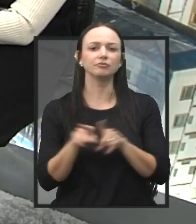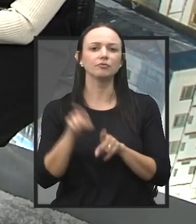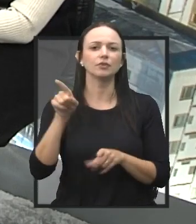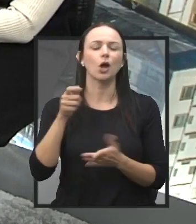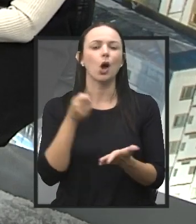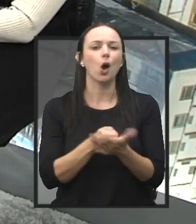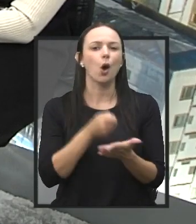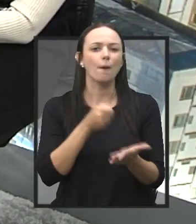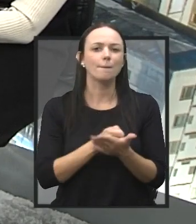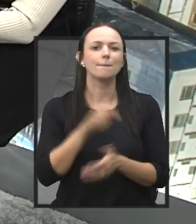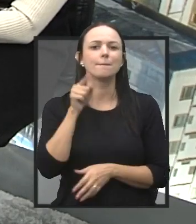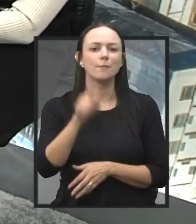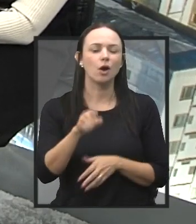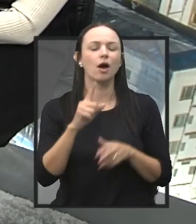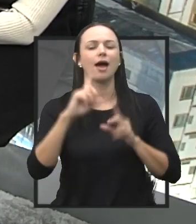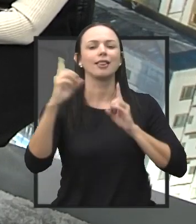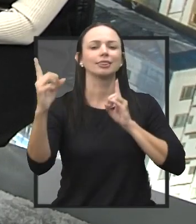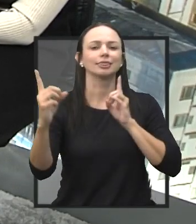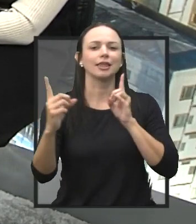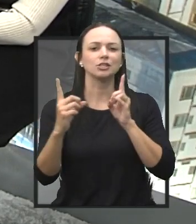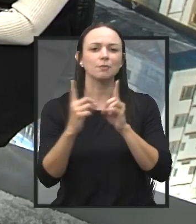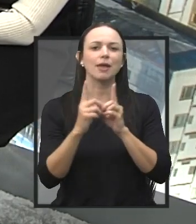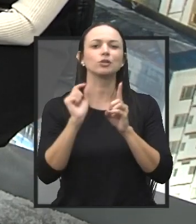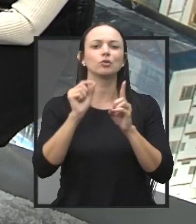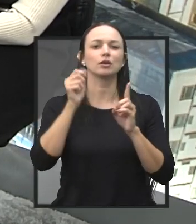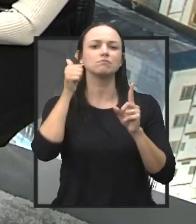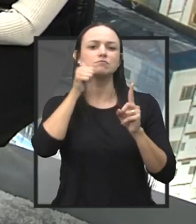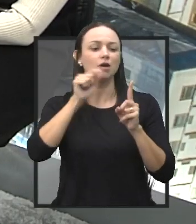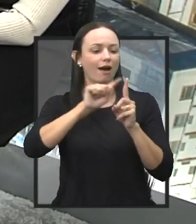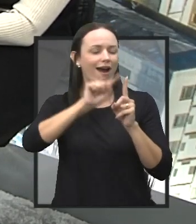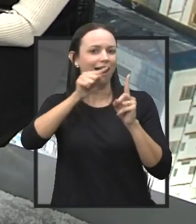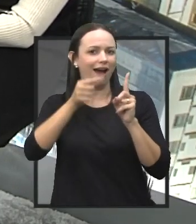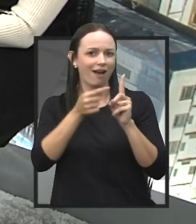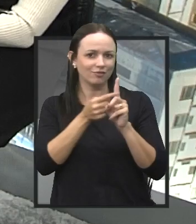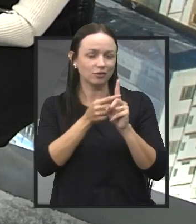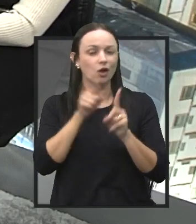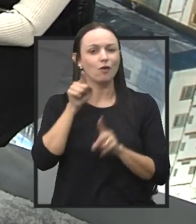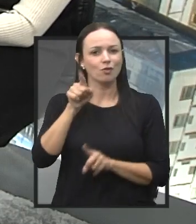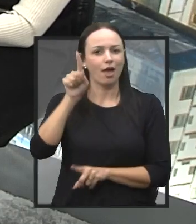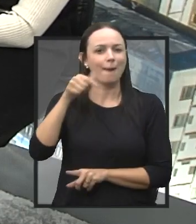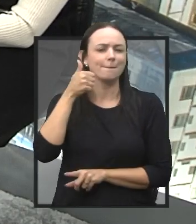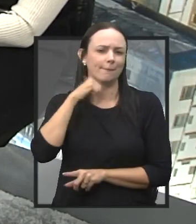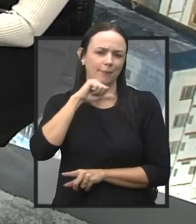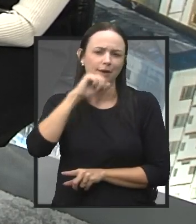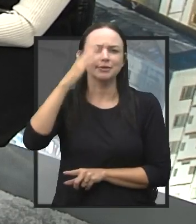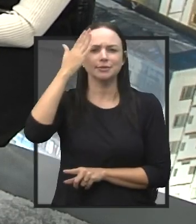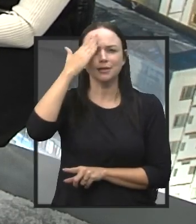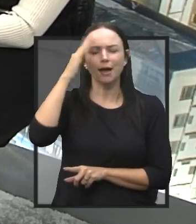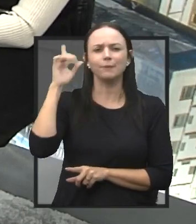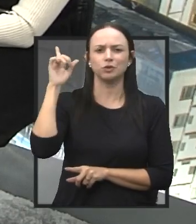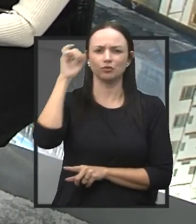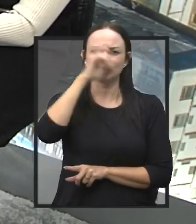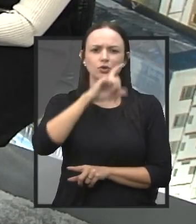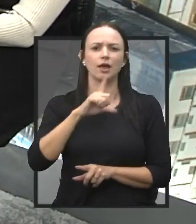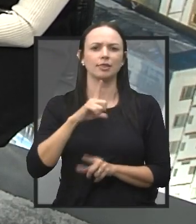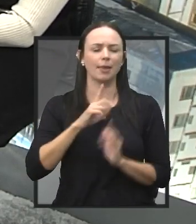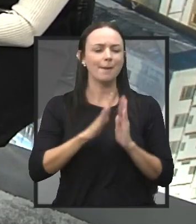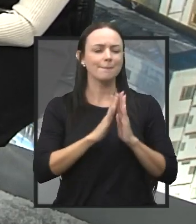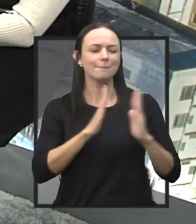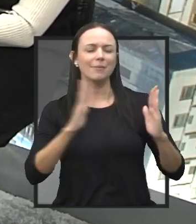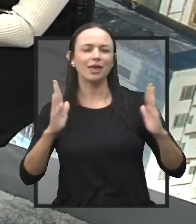sobre o atendimento a gestantes aqui no município. A senhora, como mãe, sabe muito bem das dificuldades enfrentadas no período